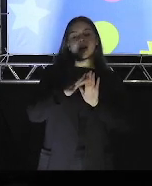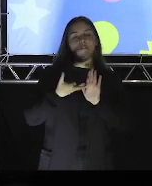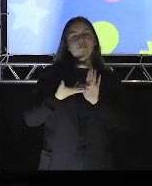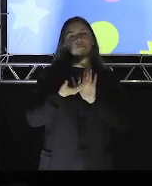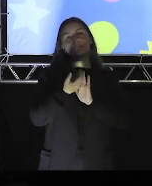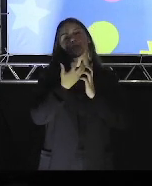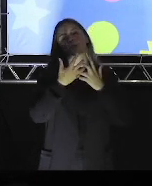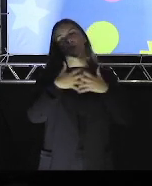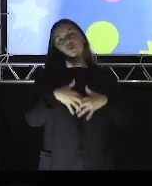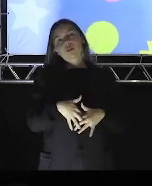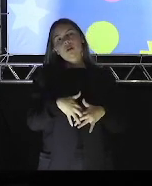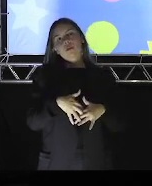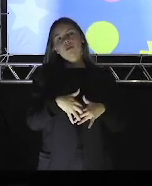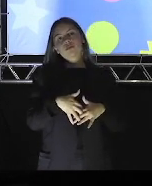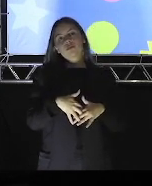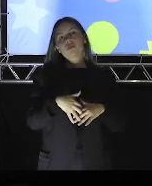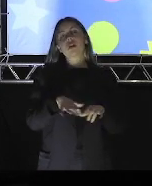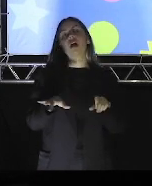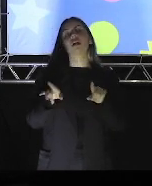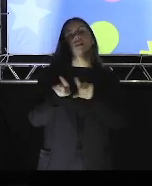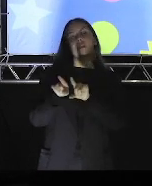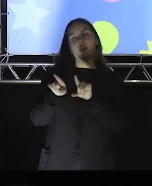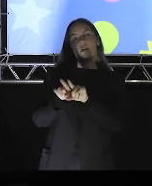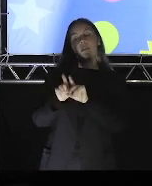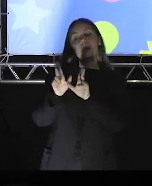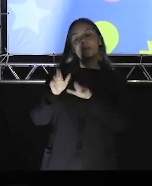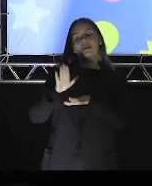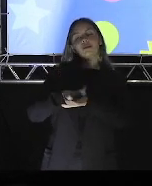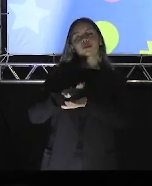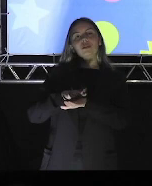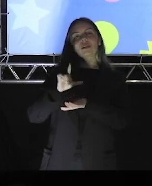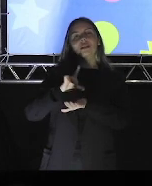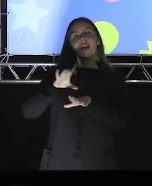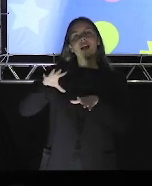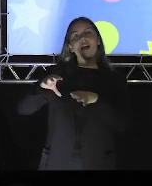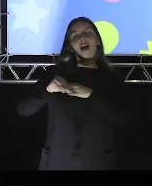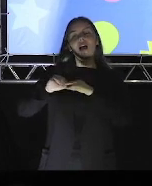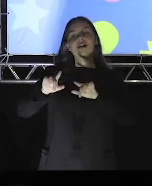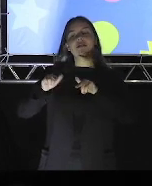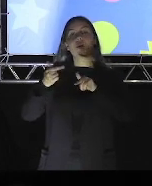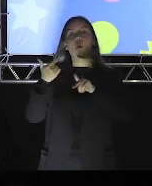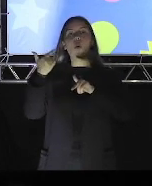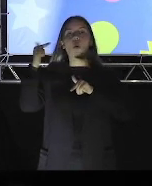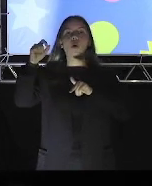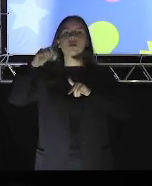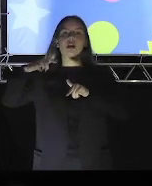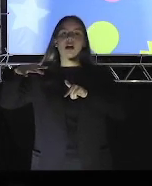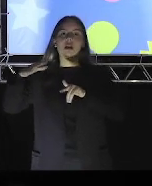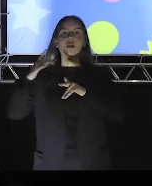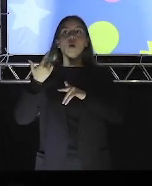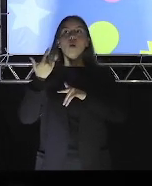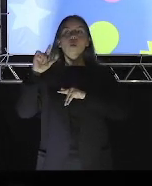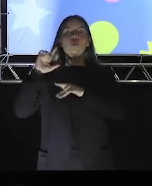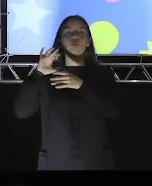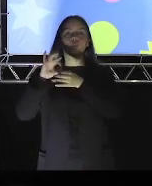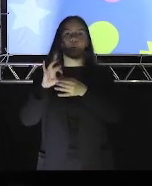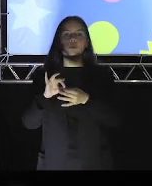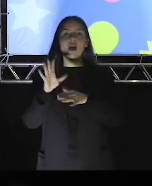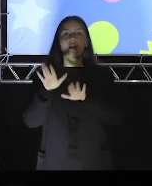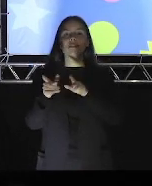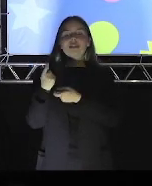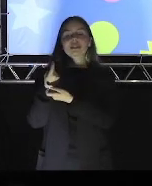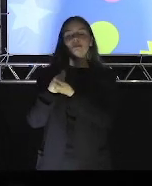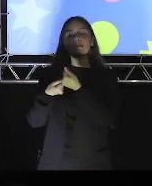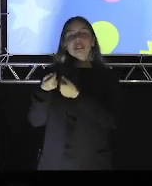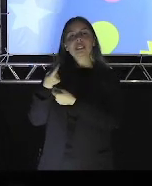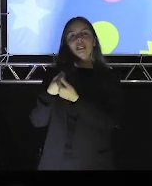né? E a gente também tem, ao mesmo tempo, uma atuação dentro de uma outra área, de um contexto, de uma business unit que eu estou